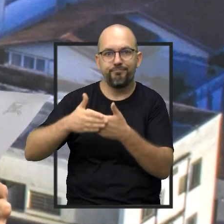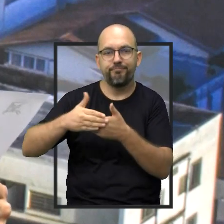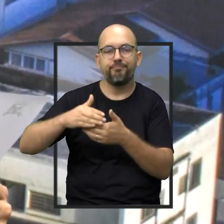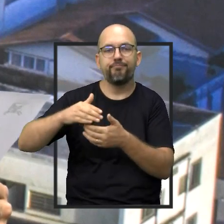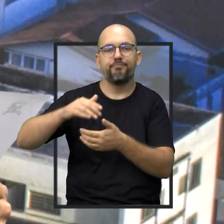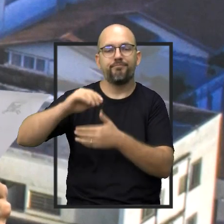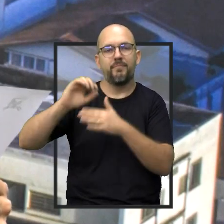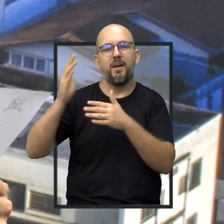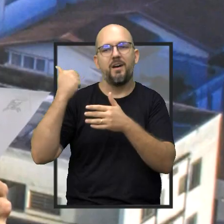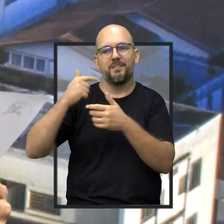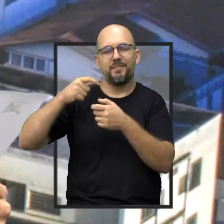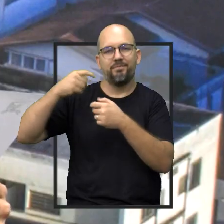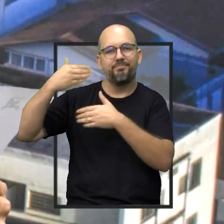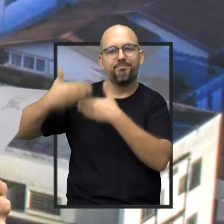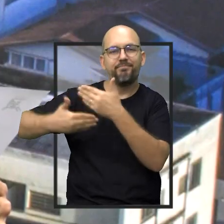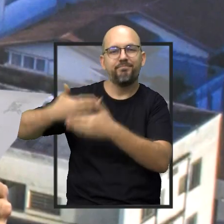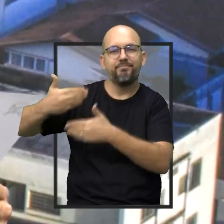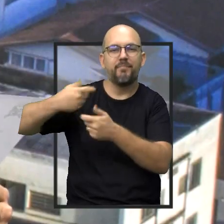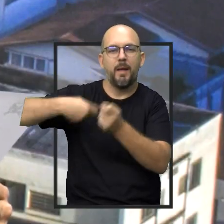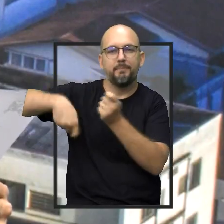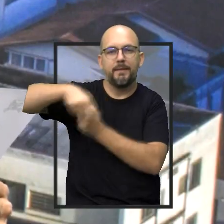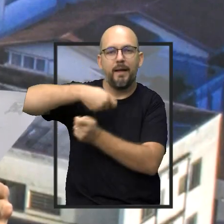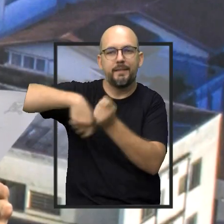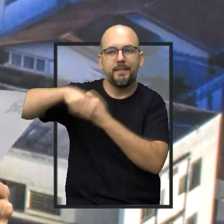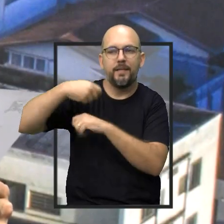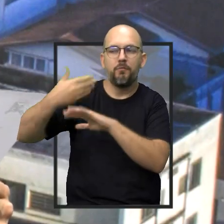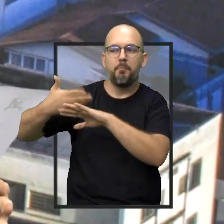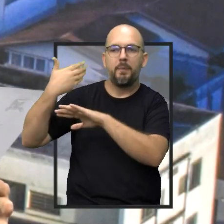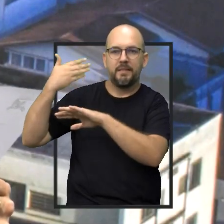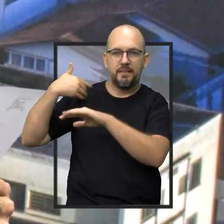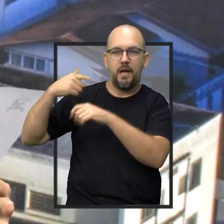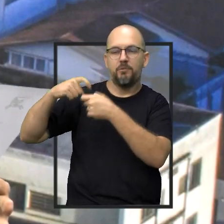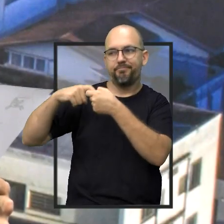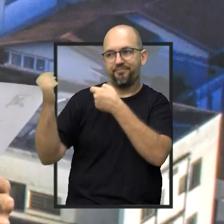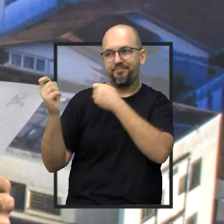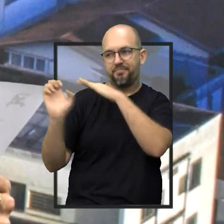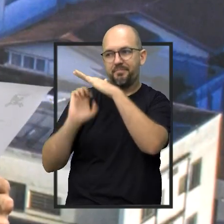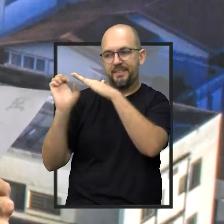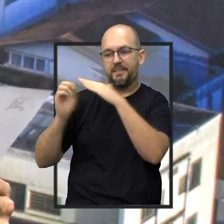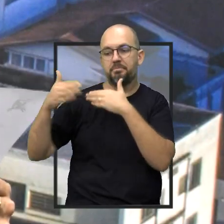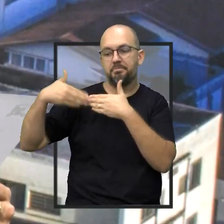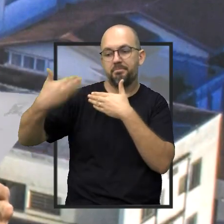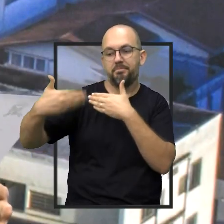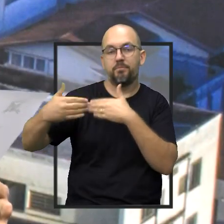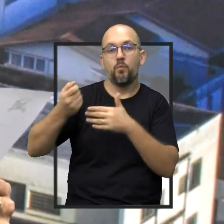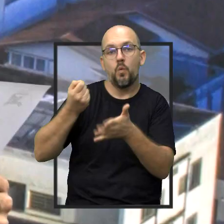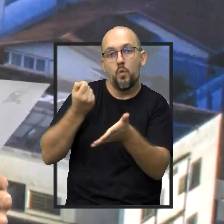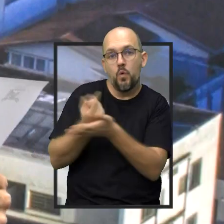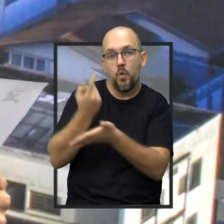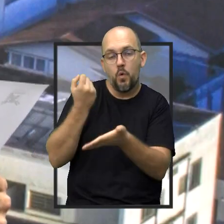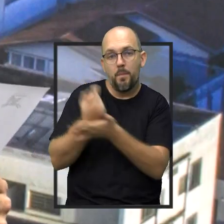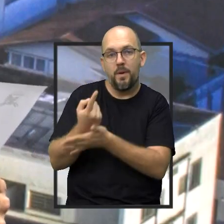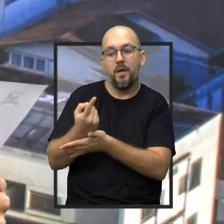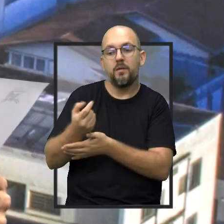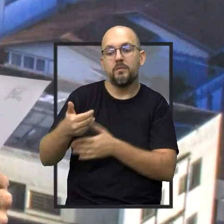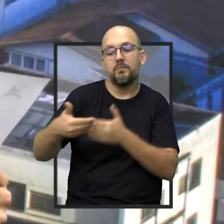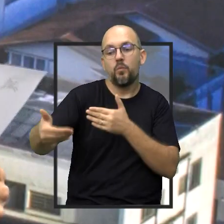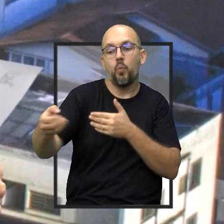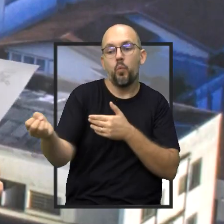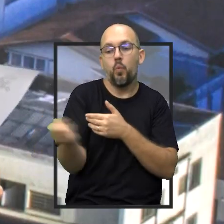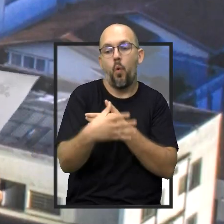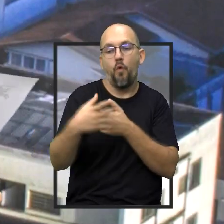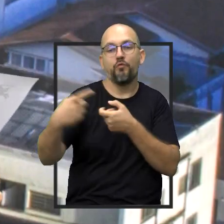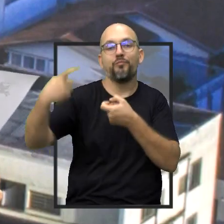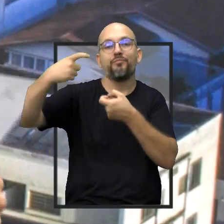credenciamento anterior e dos trâmites administrativos necessários para a formalização e aquisição vinculada a um